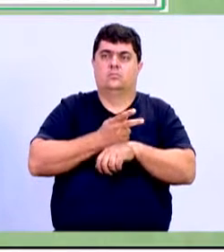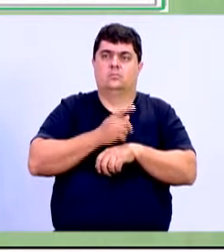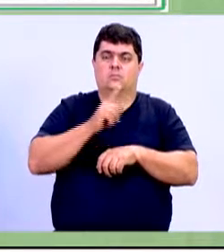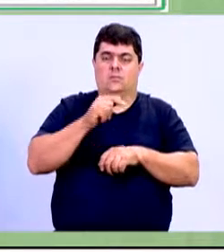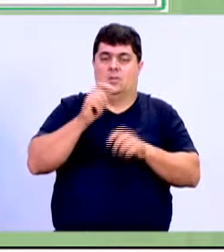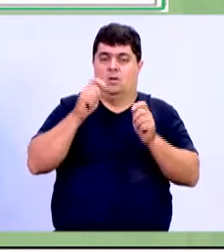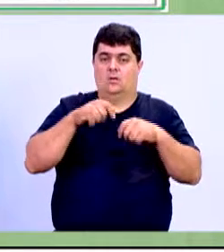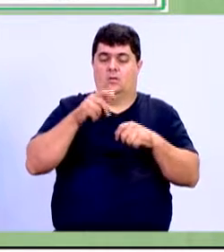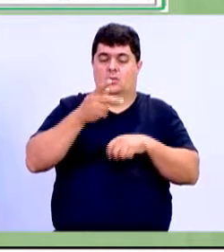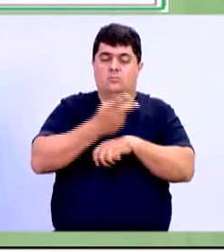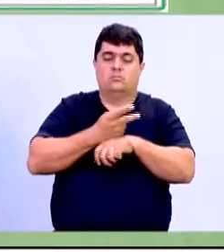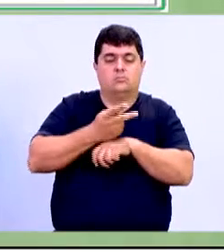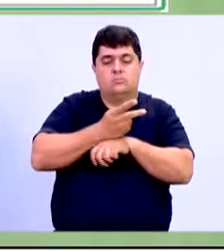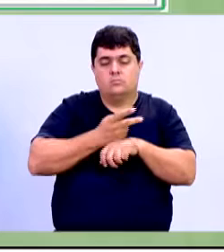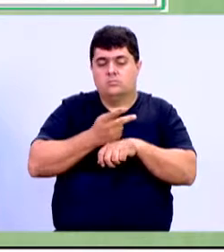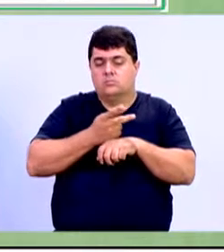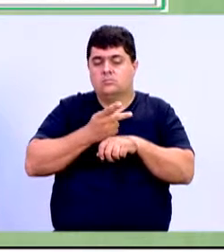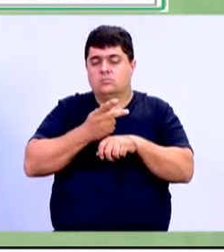uma ferramenta de busca,